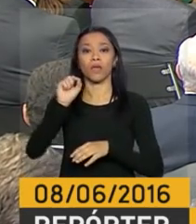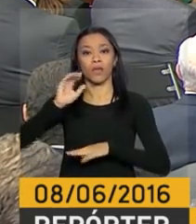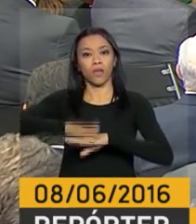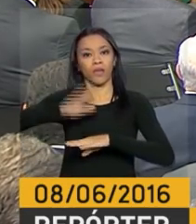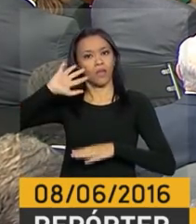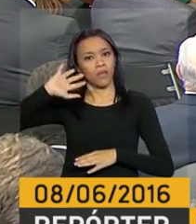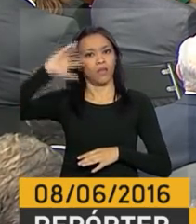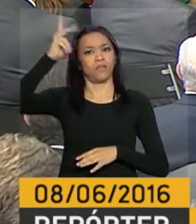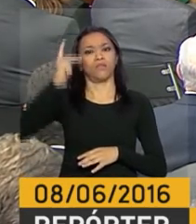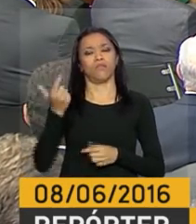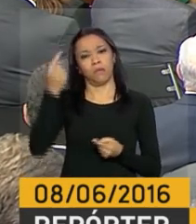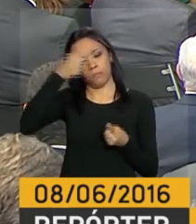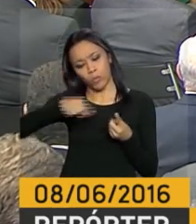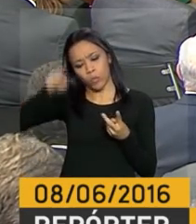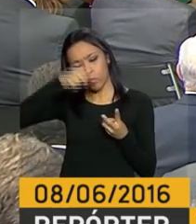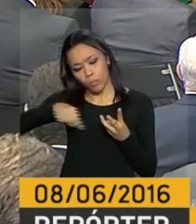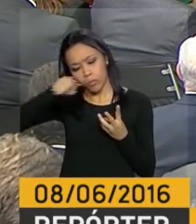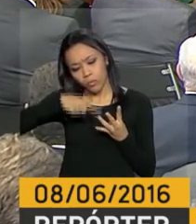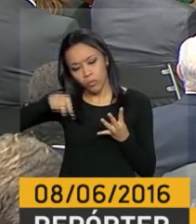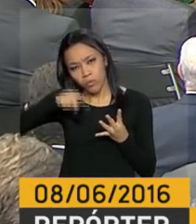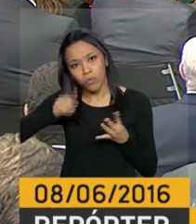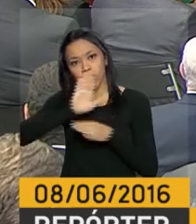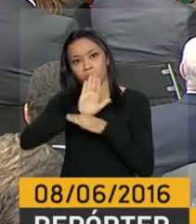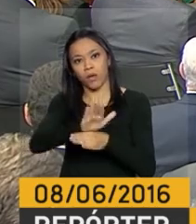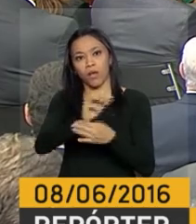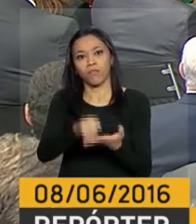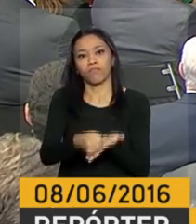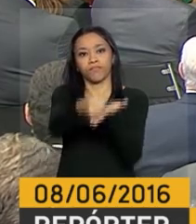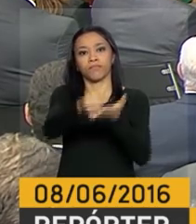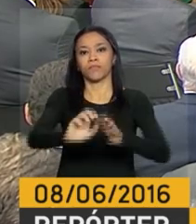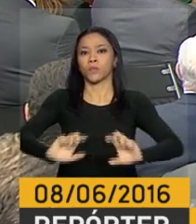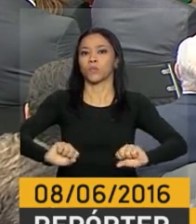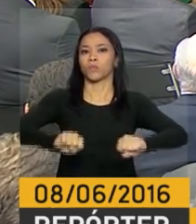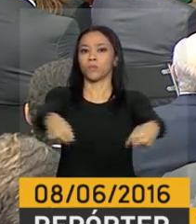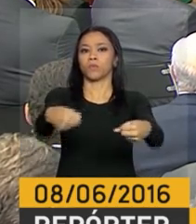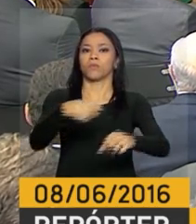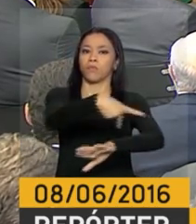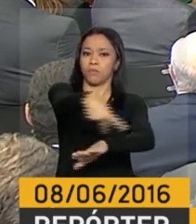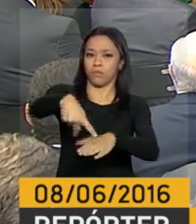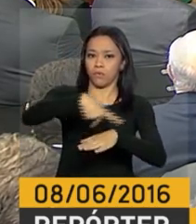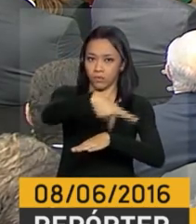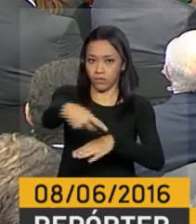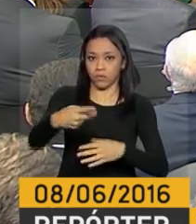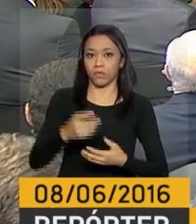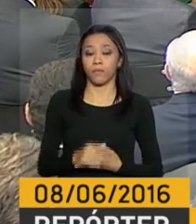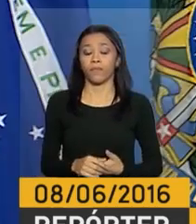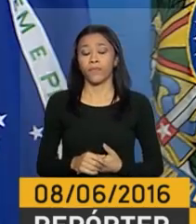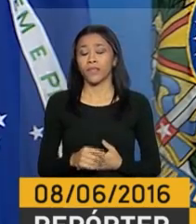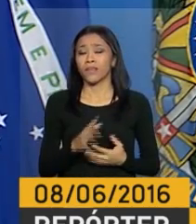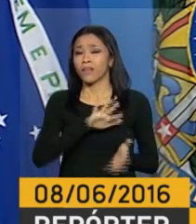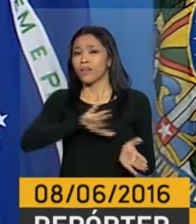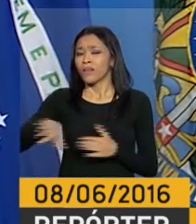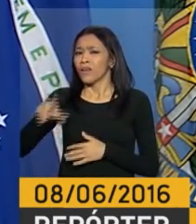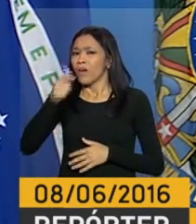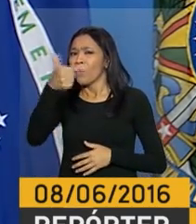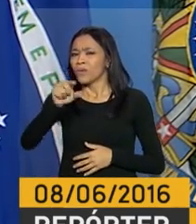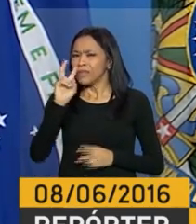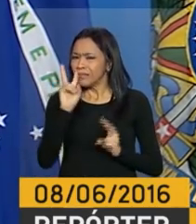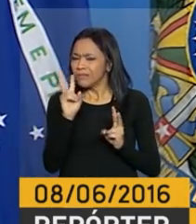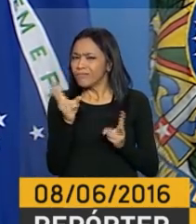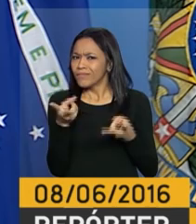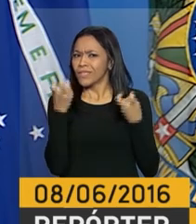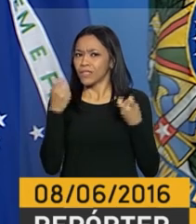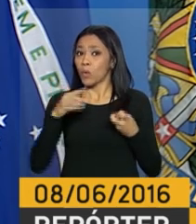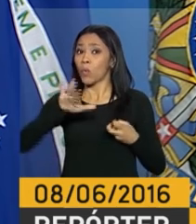eh para para o país Ah eu interessante quando quando eu assumi